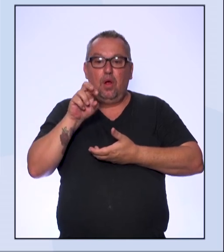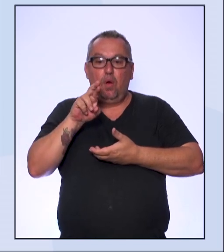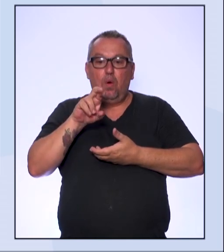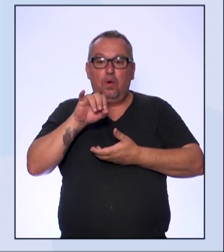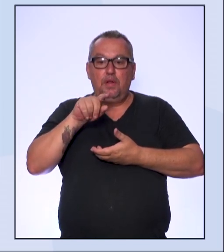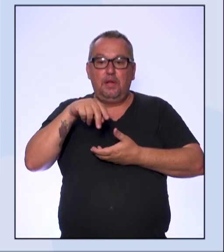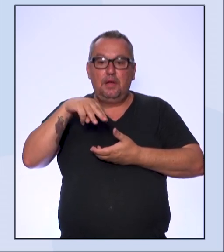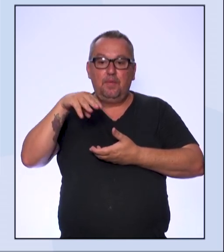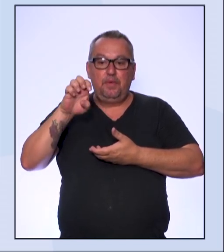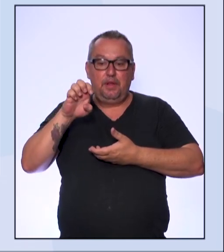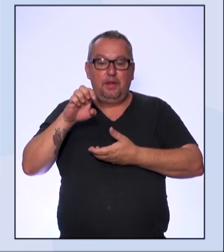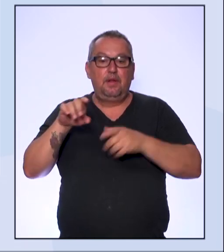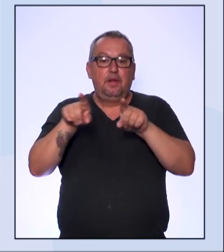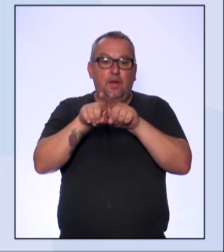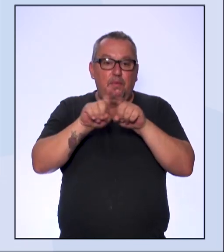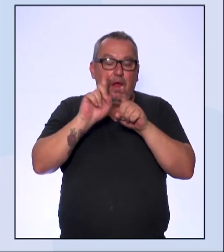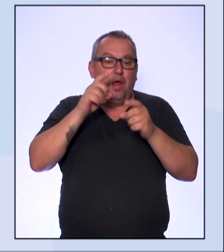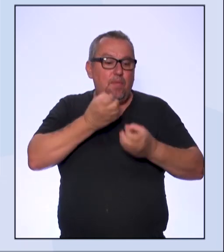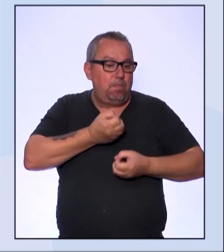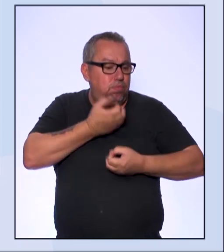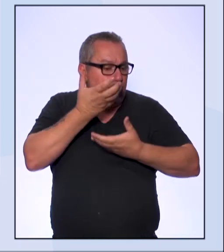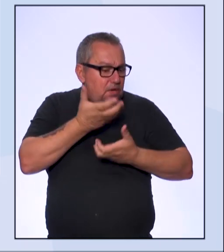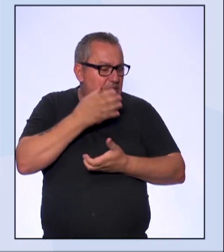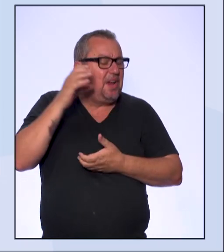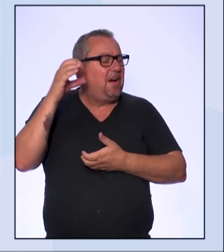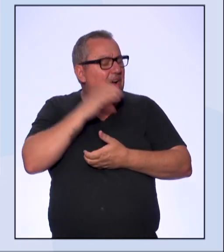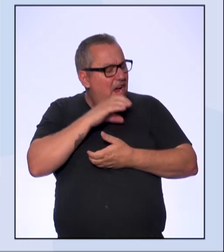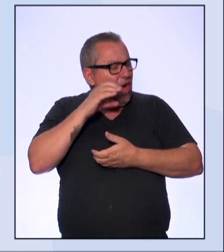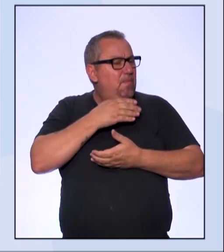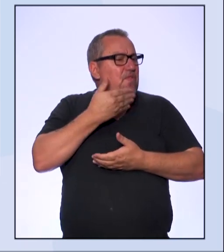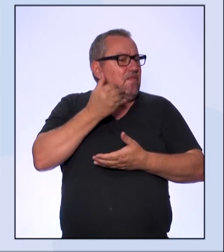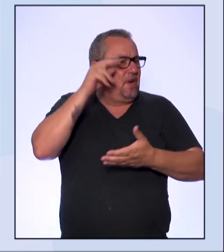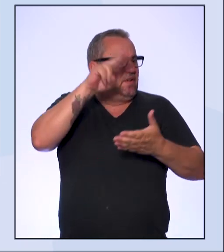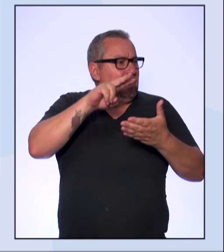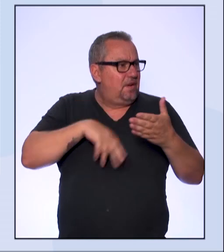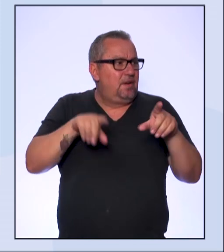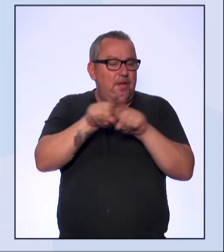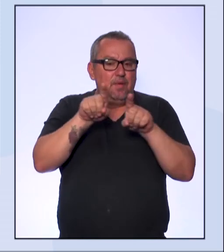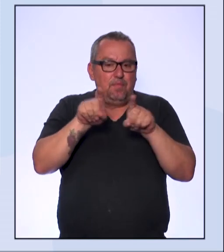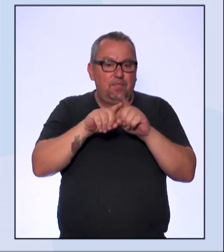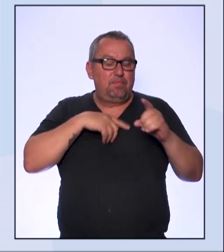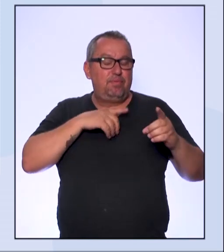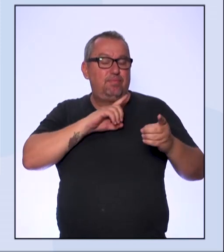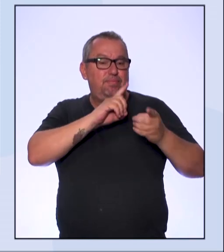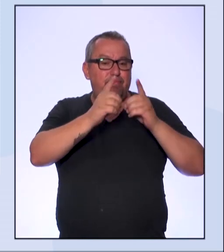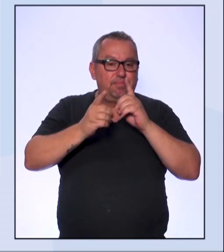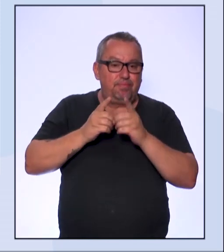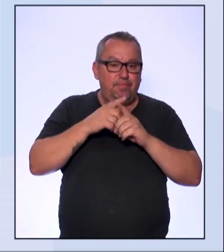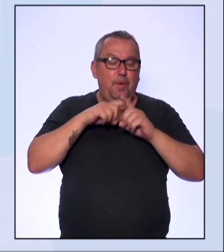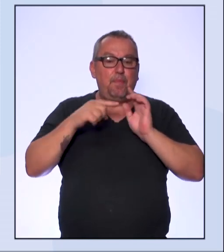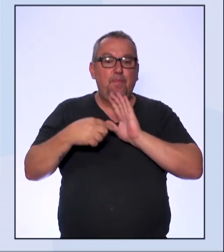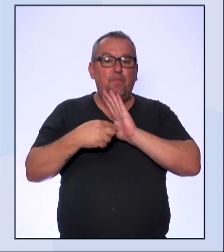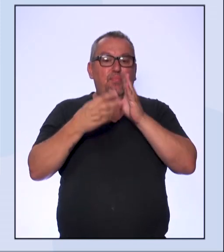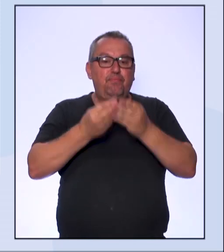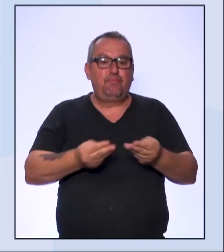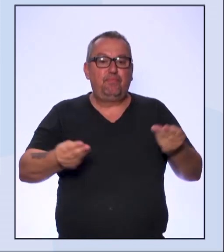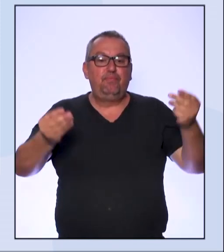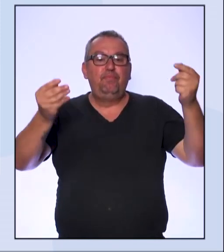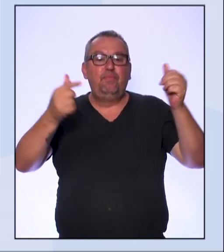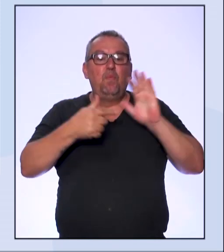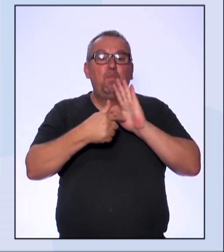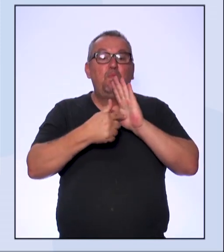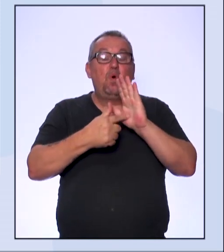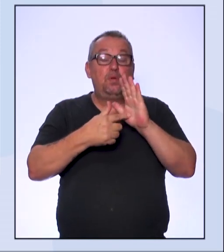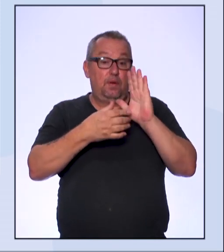Flora Figueiredo. É uma poesia curtinha, fácil de ler e que de maneira lúdica e sensível reflete, na minha opinião,